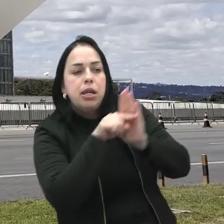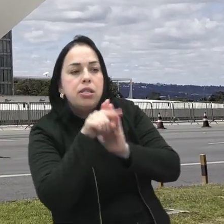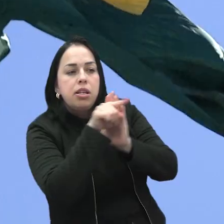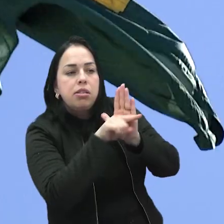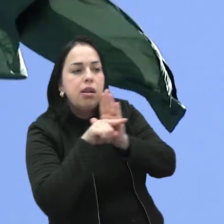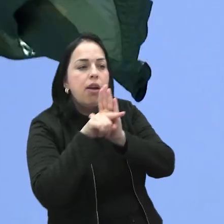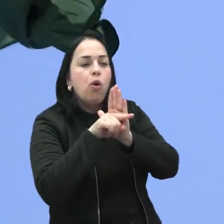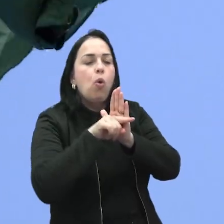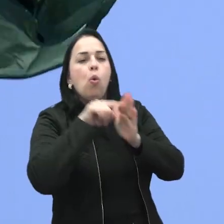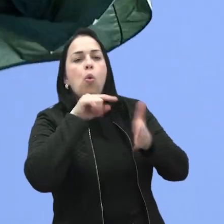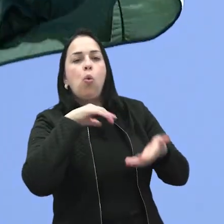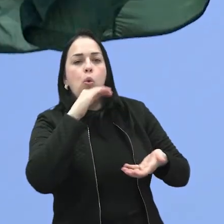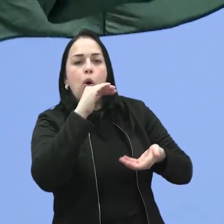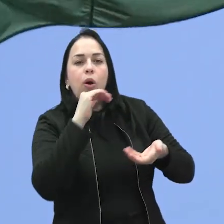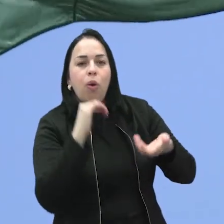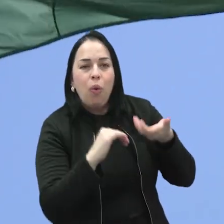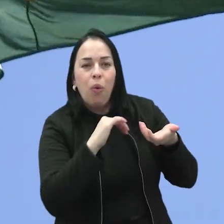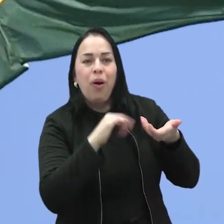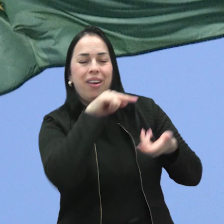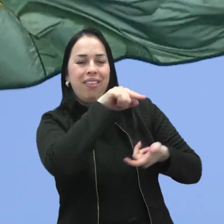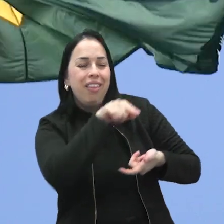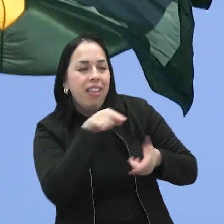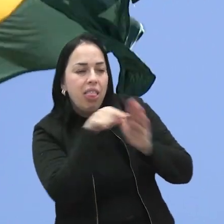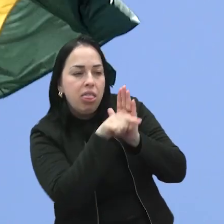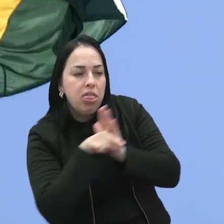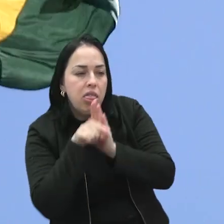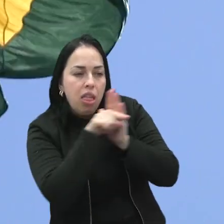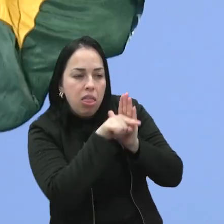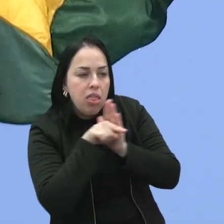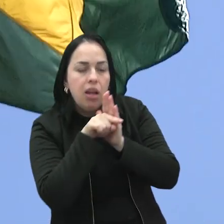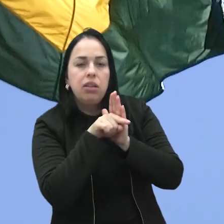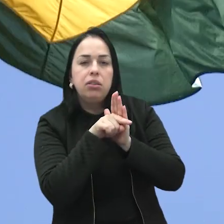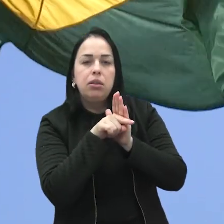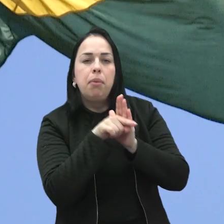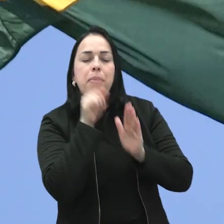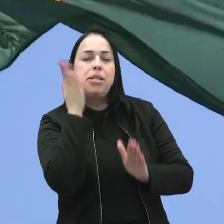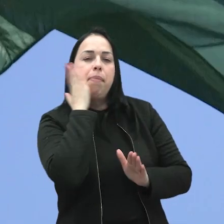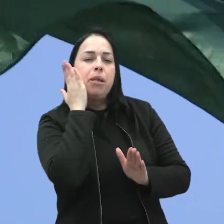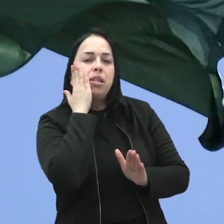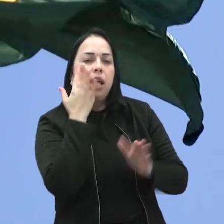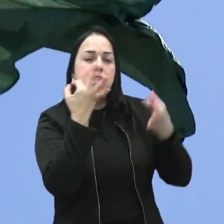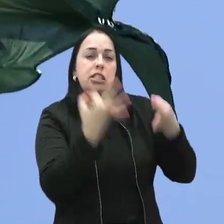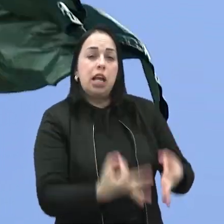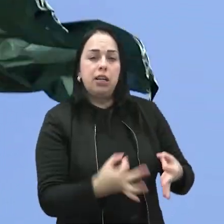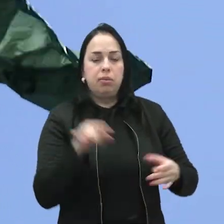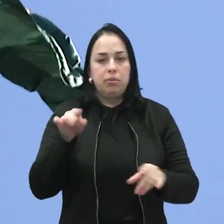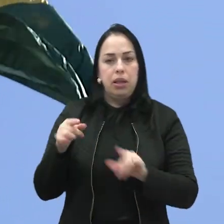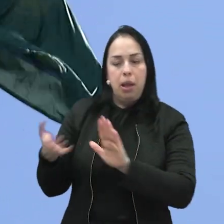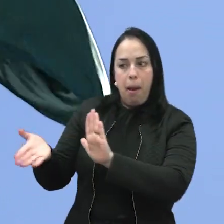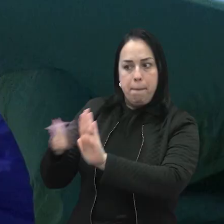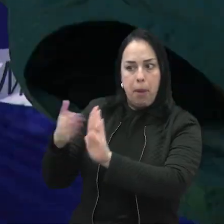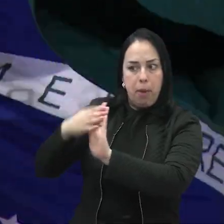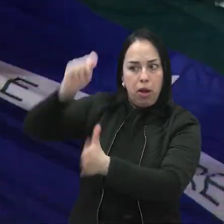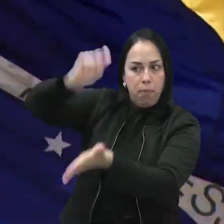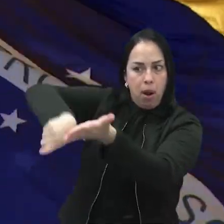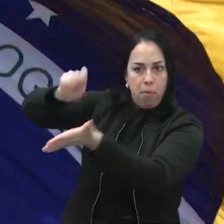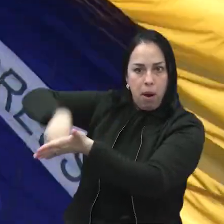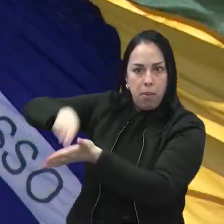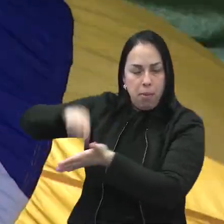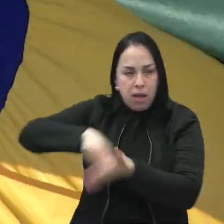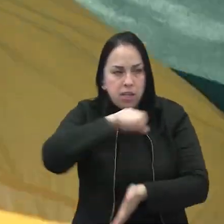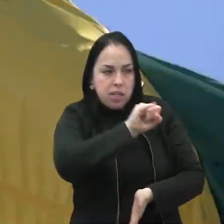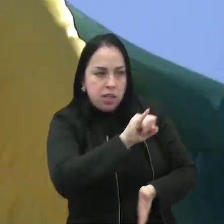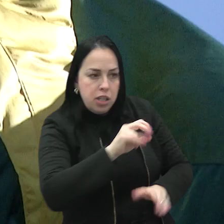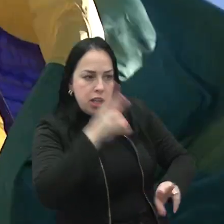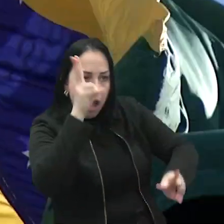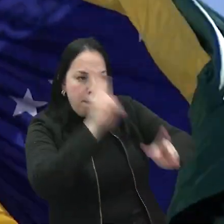Limpa. Em 2010, um grupo de juristas conseguiu as assinaturas suficientes para protocolar uma proposta que impede a